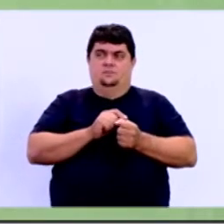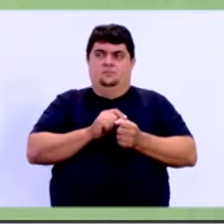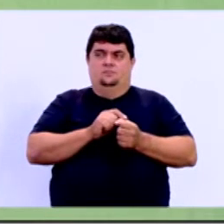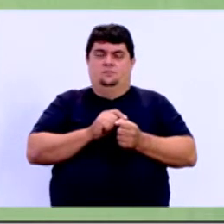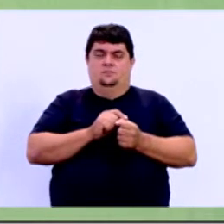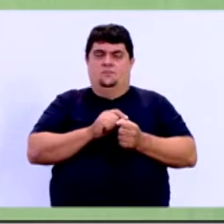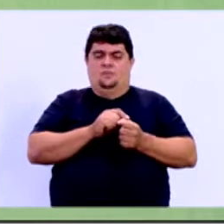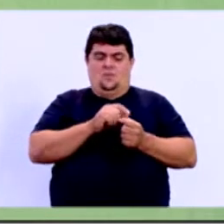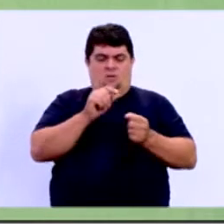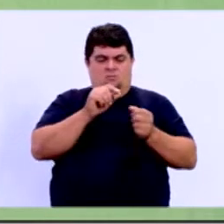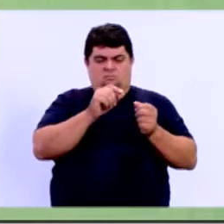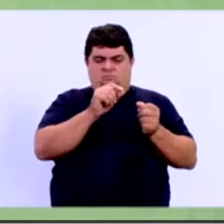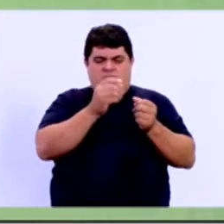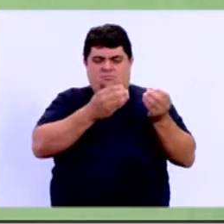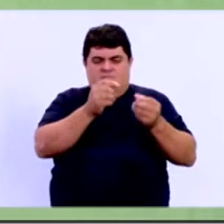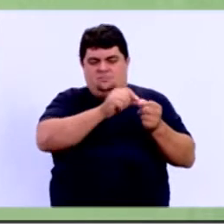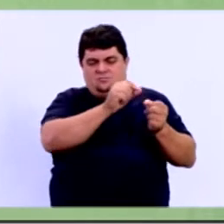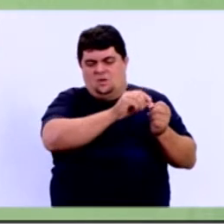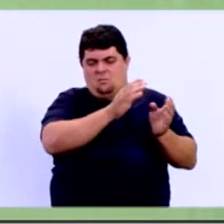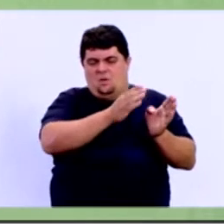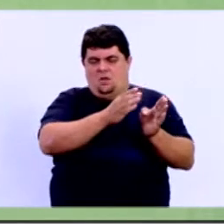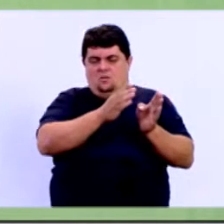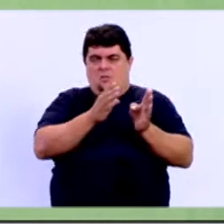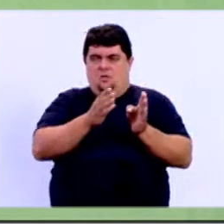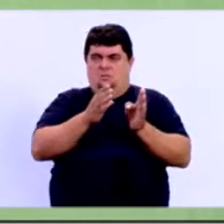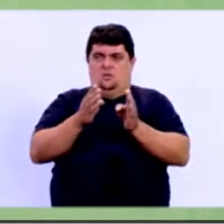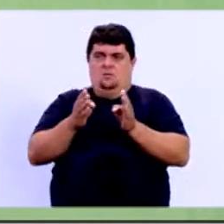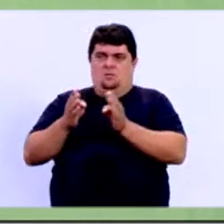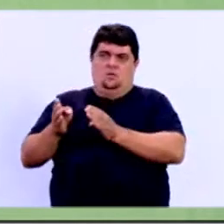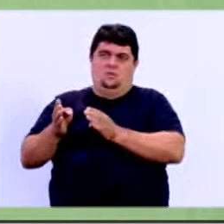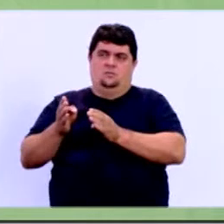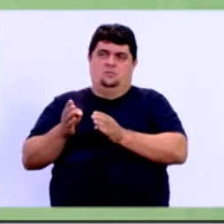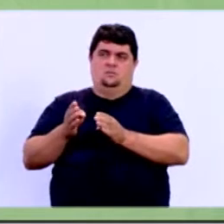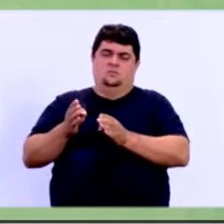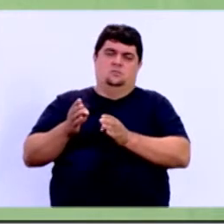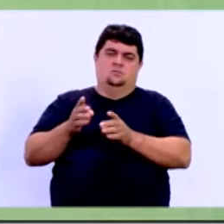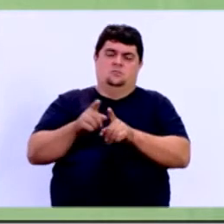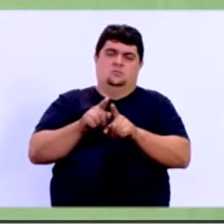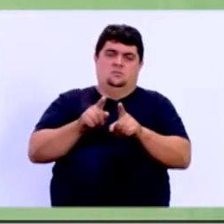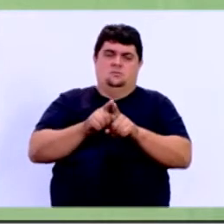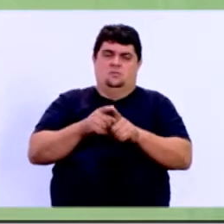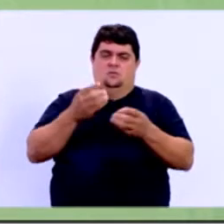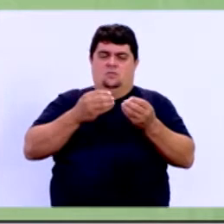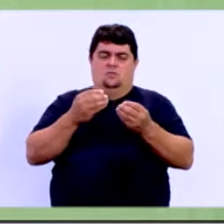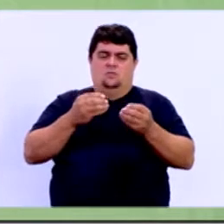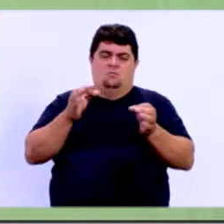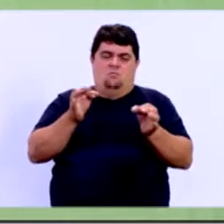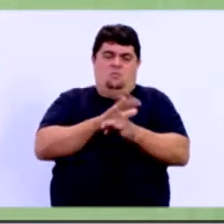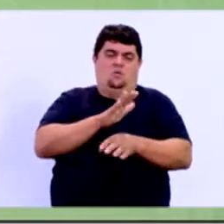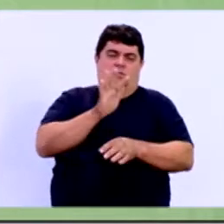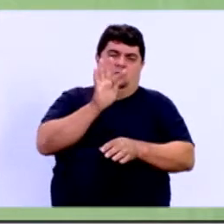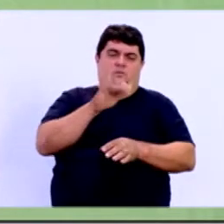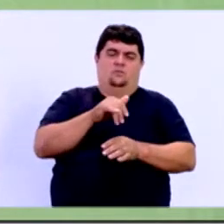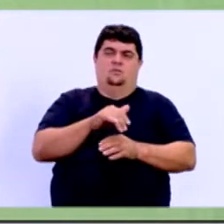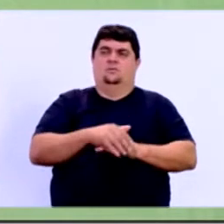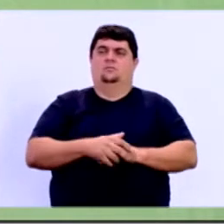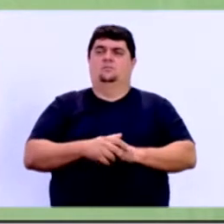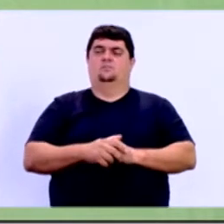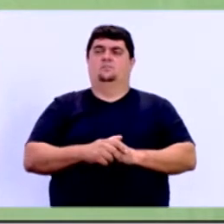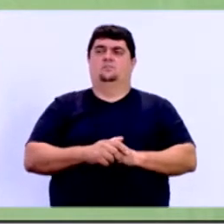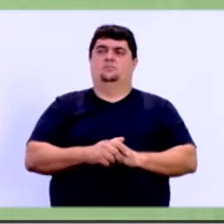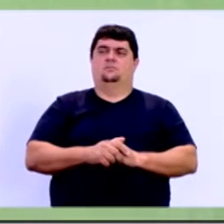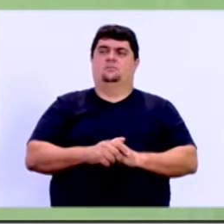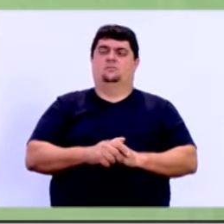né, cada etapa de execução e como fazer para que essas ações funcionem. Então,